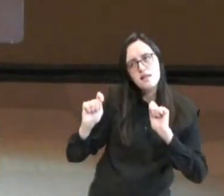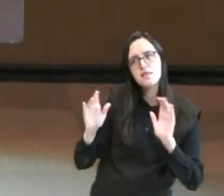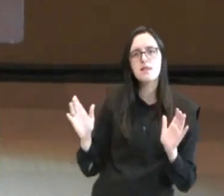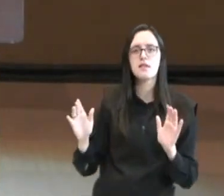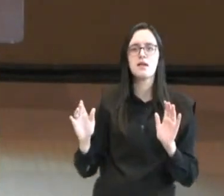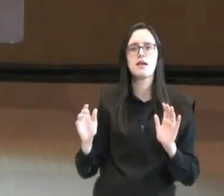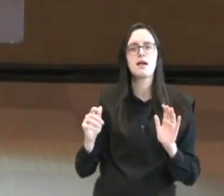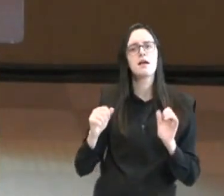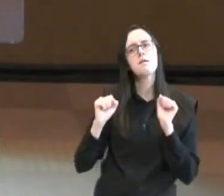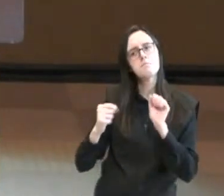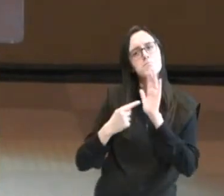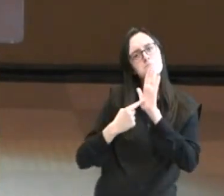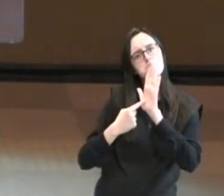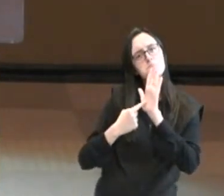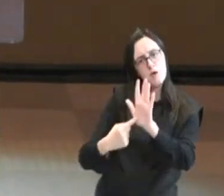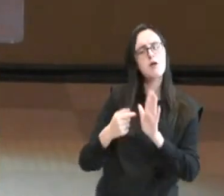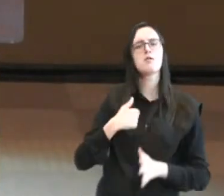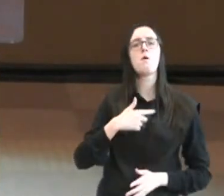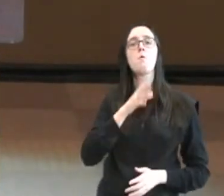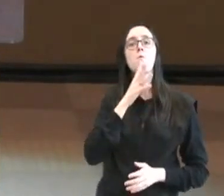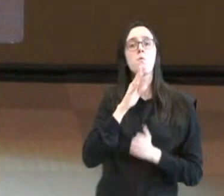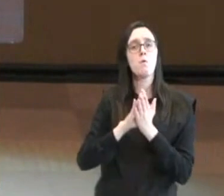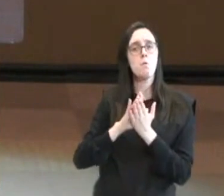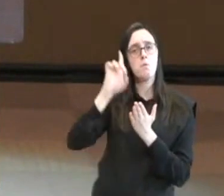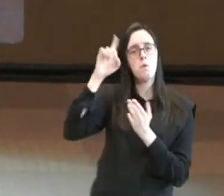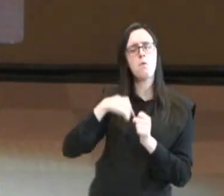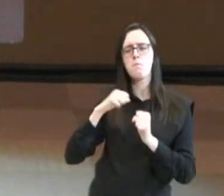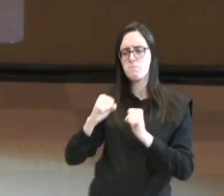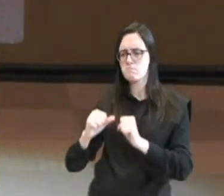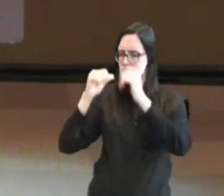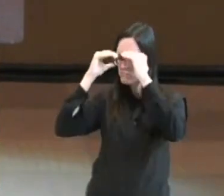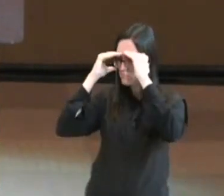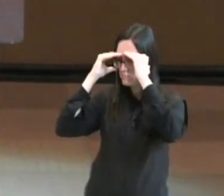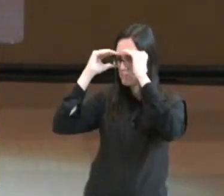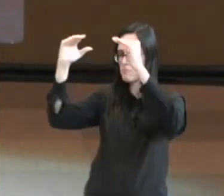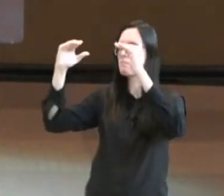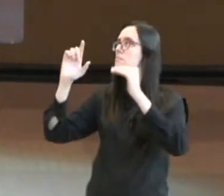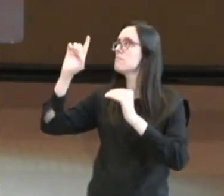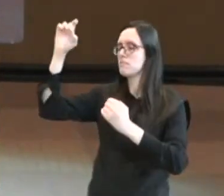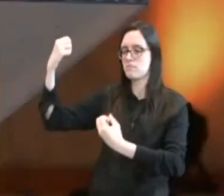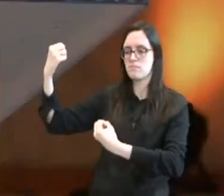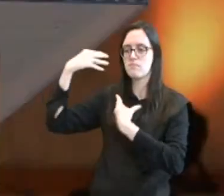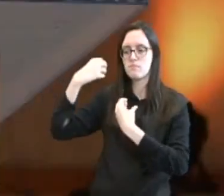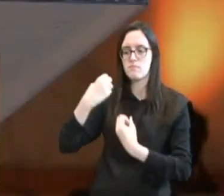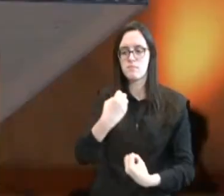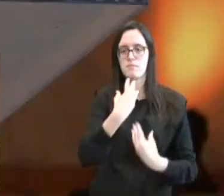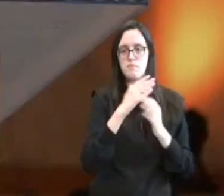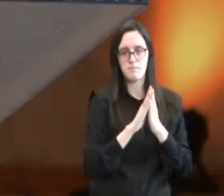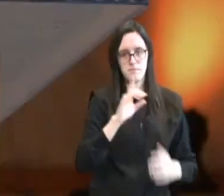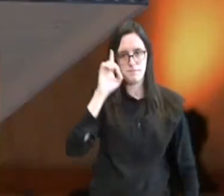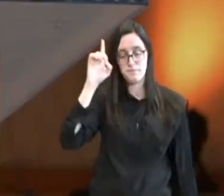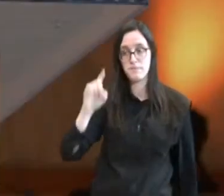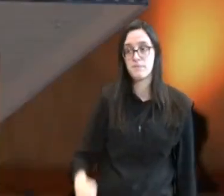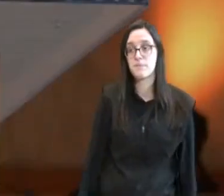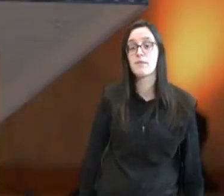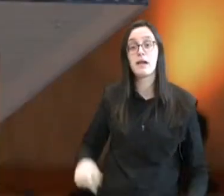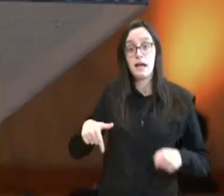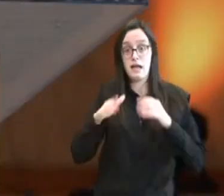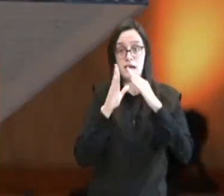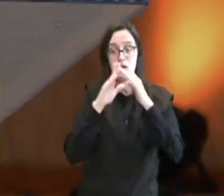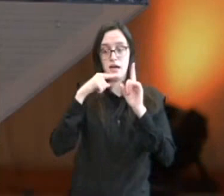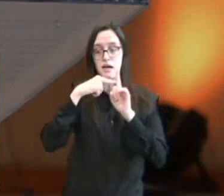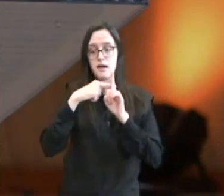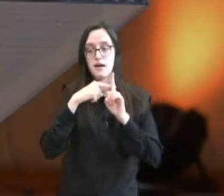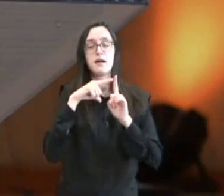de conhecer a palavra e obedecer os seus ensinamentos. A nossa igreja, meus irmãos, ela é